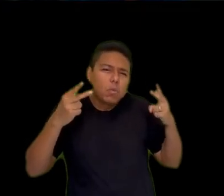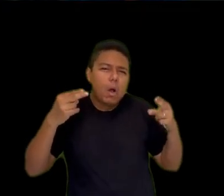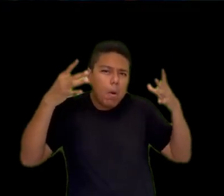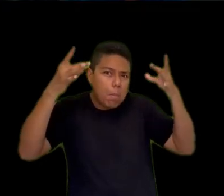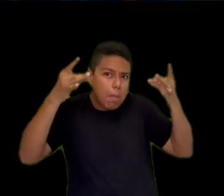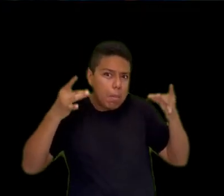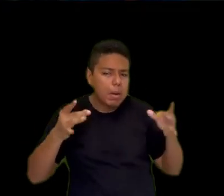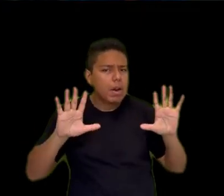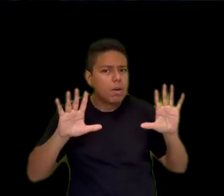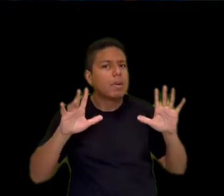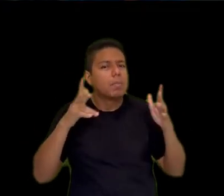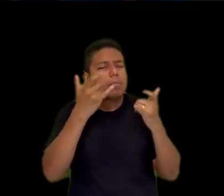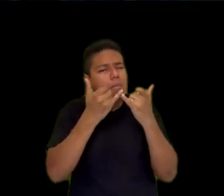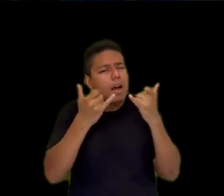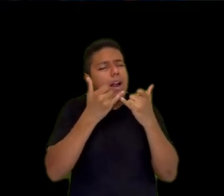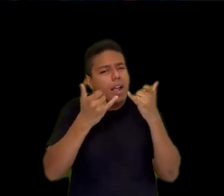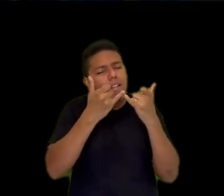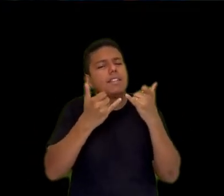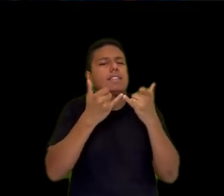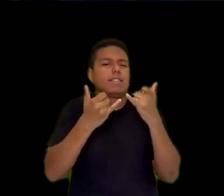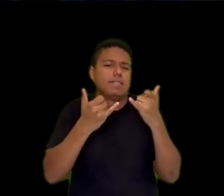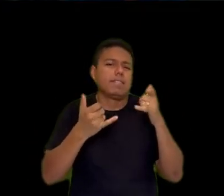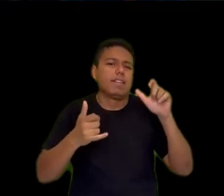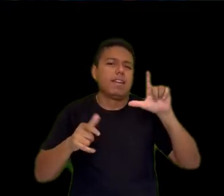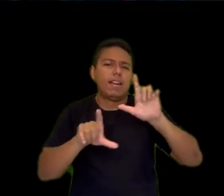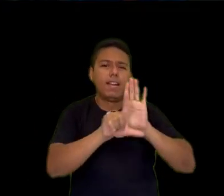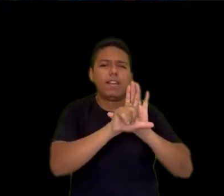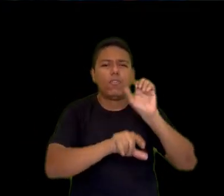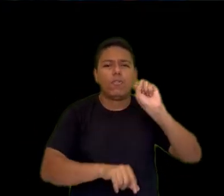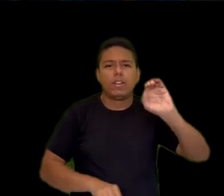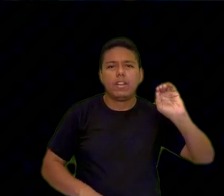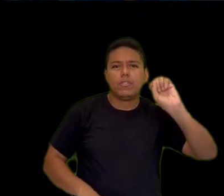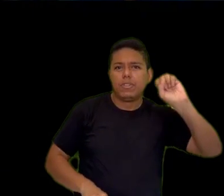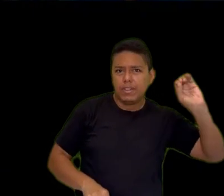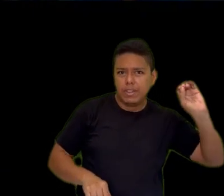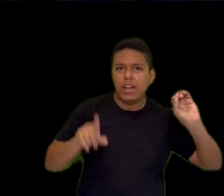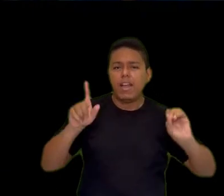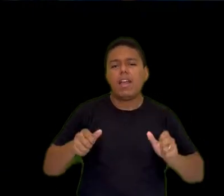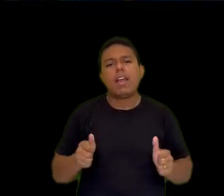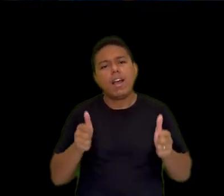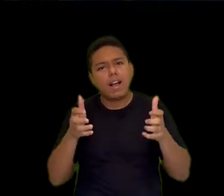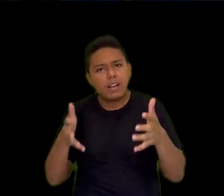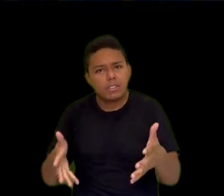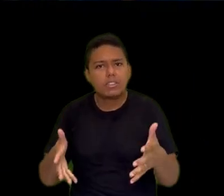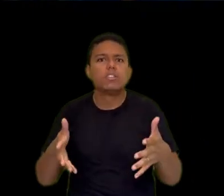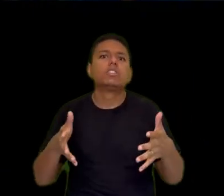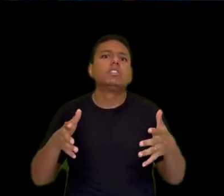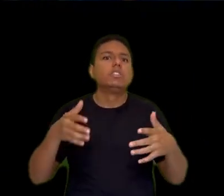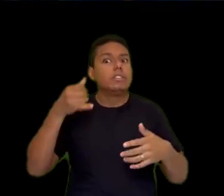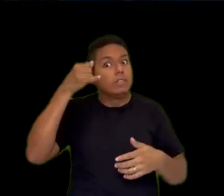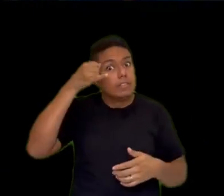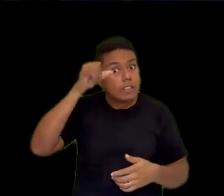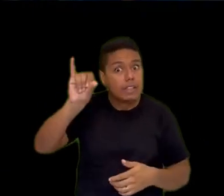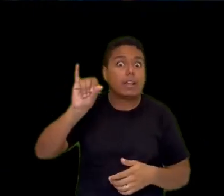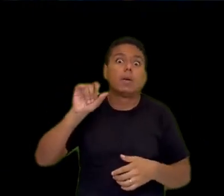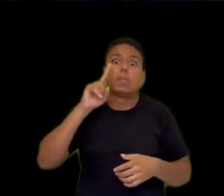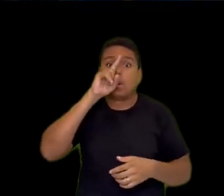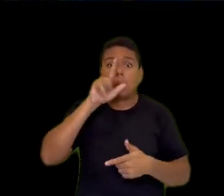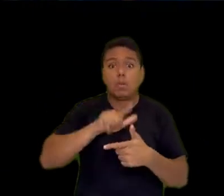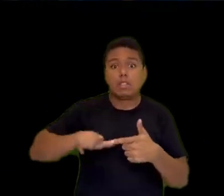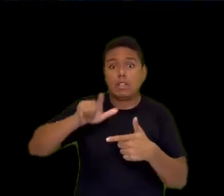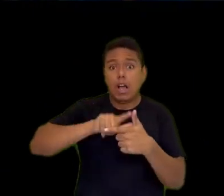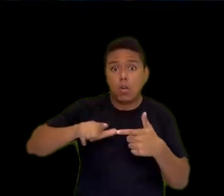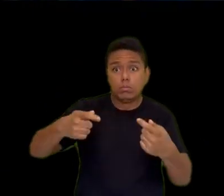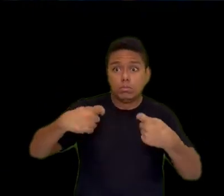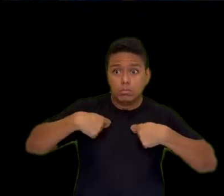de ação capaz de eliminar, diminuir, prevenir risco à saúde, intervir em problemas sanitários, decorrentes do ambiente, da produção,